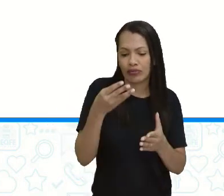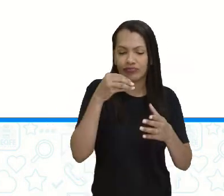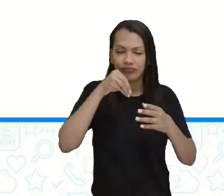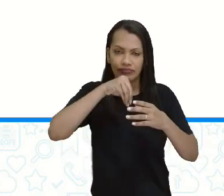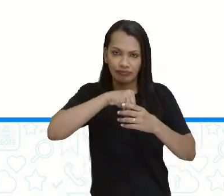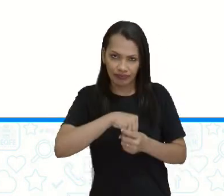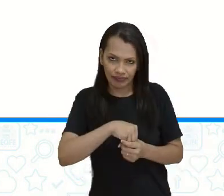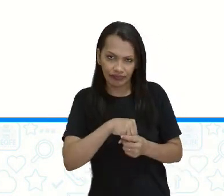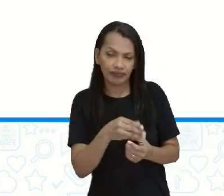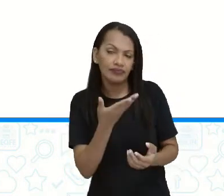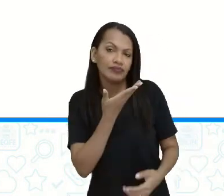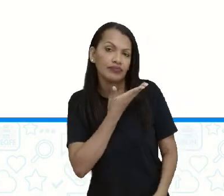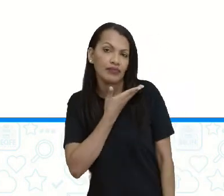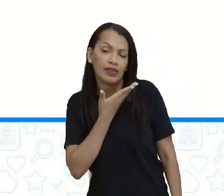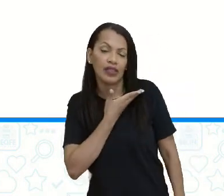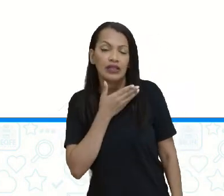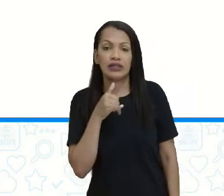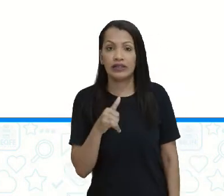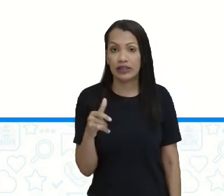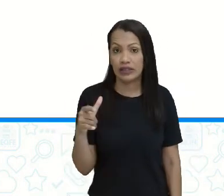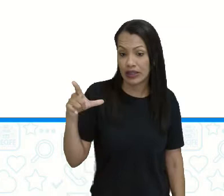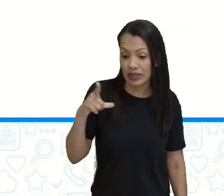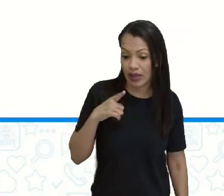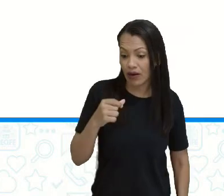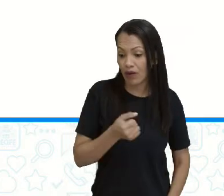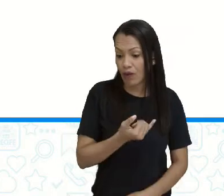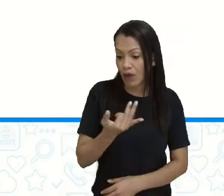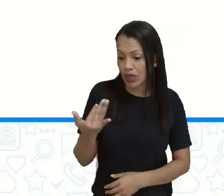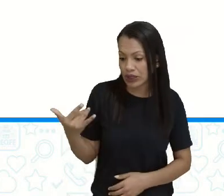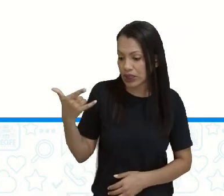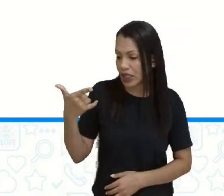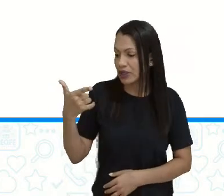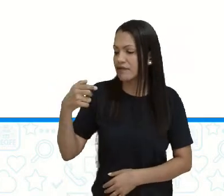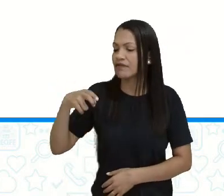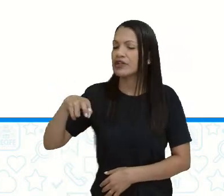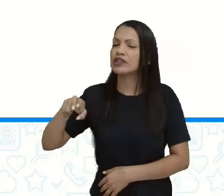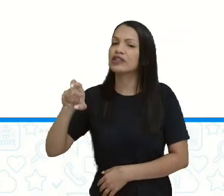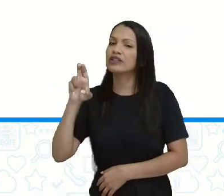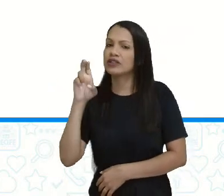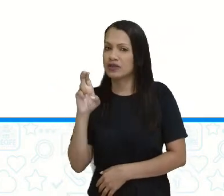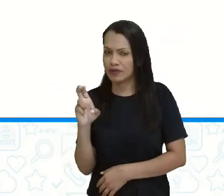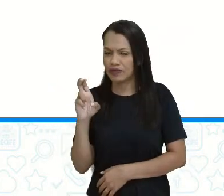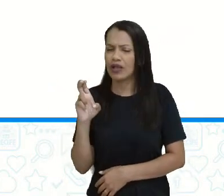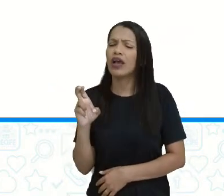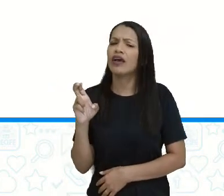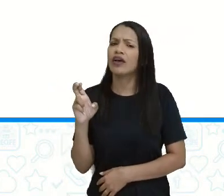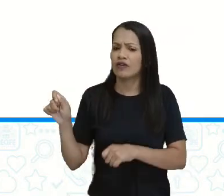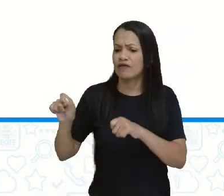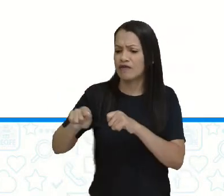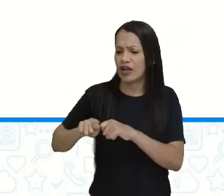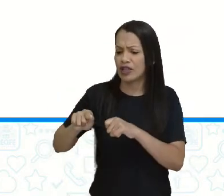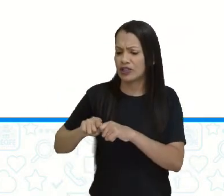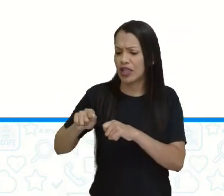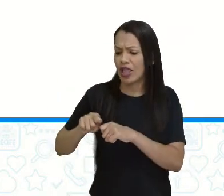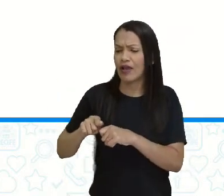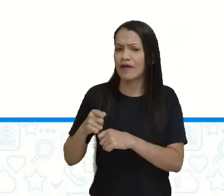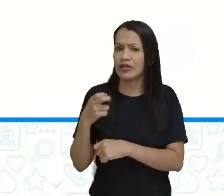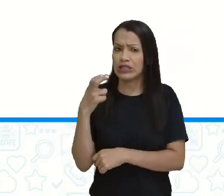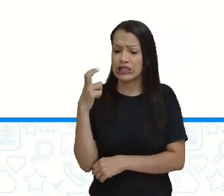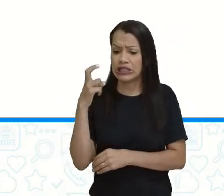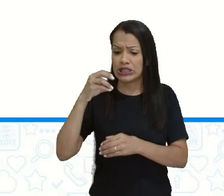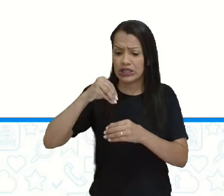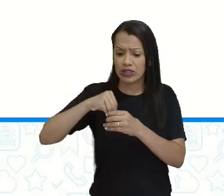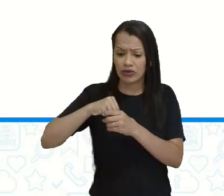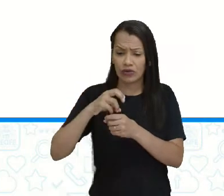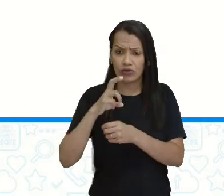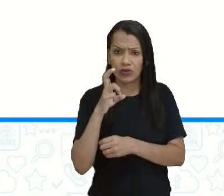Então, se ele tem a quantidade total de bolas, 25, e vai fazer pacotinhos com 5